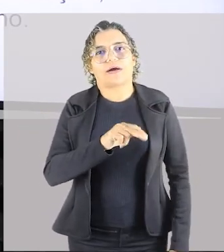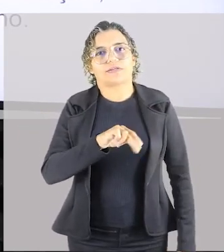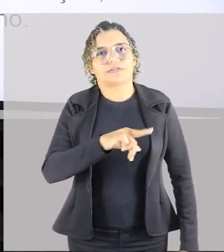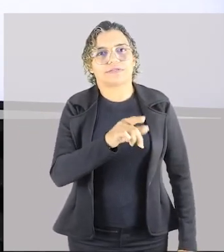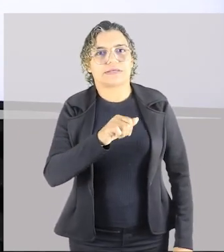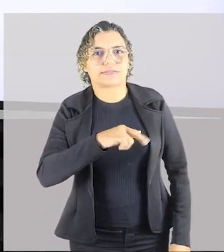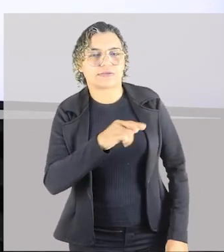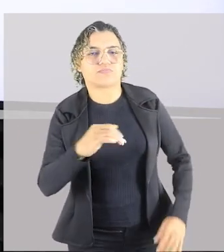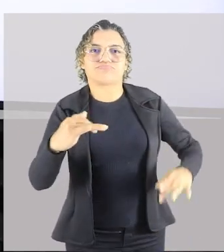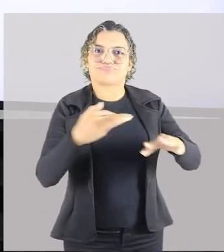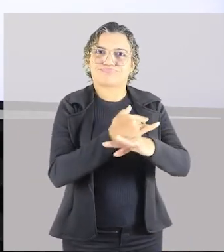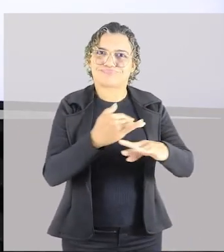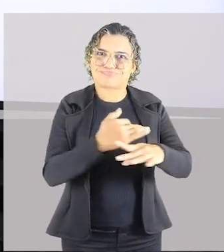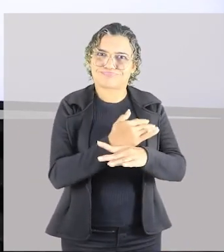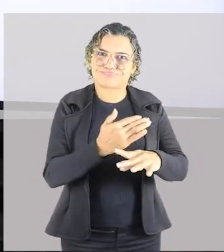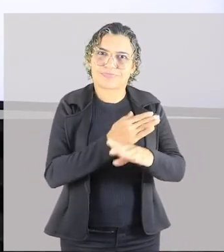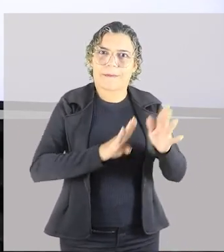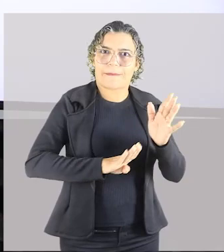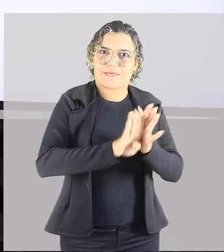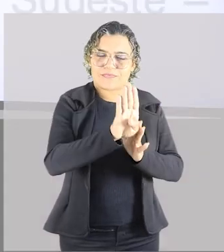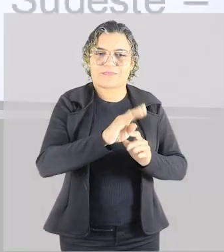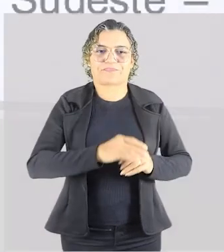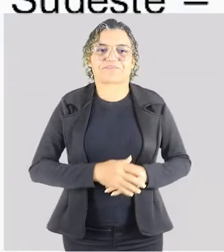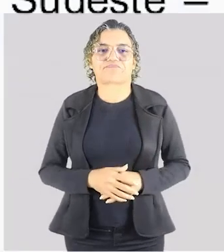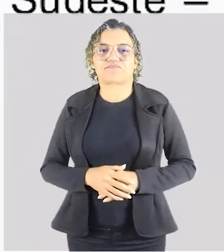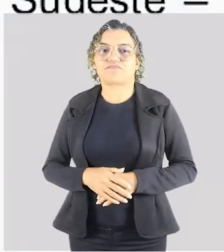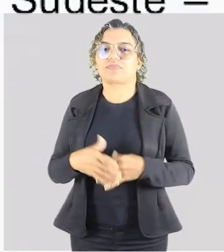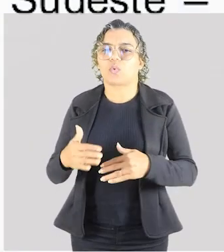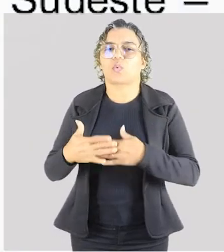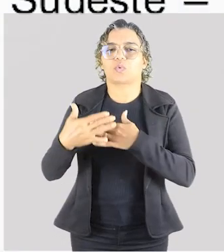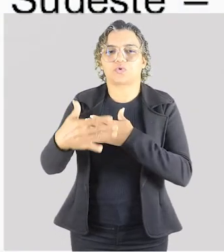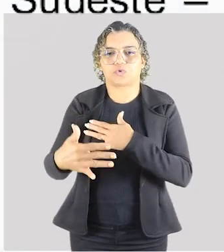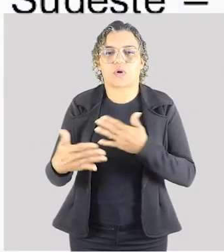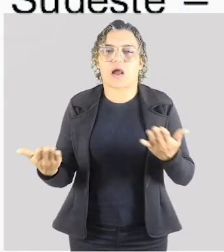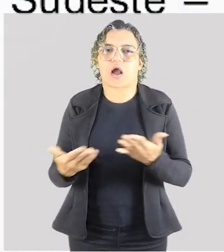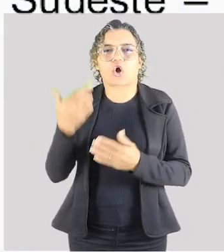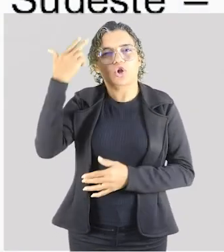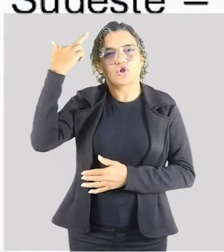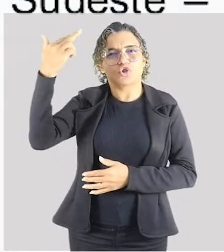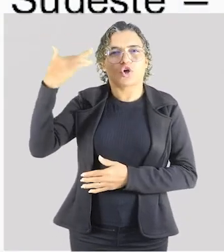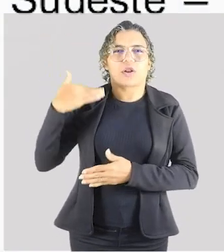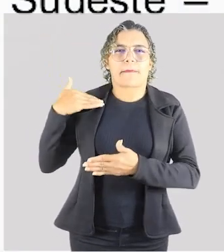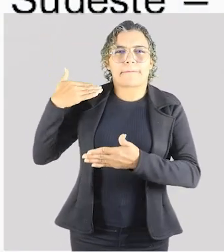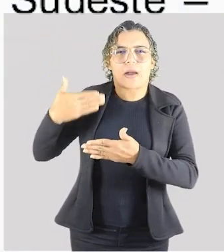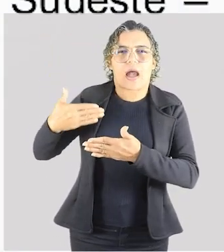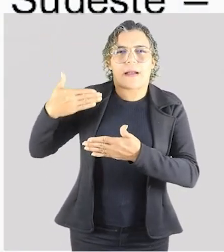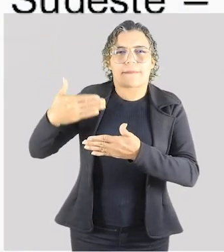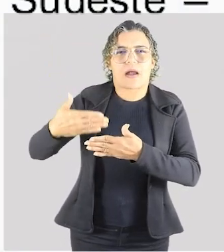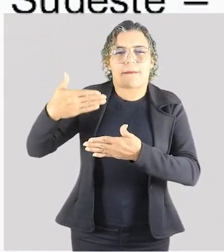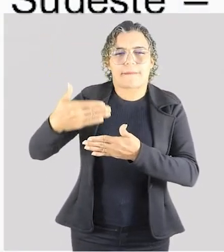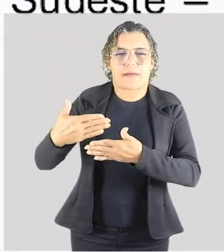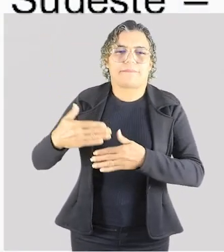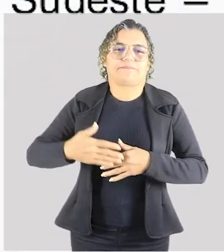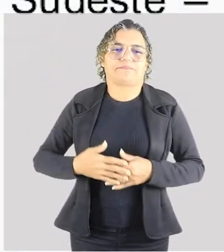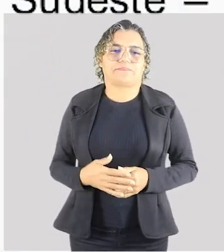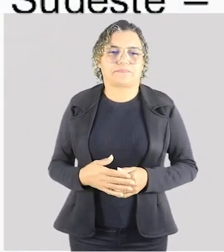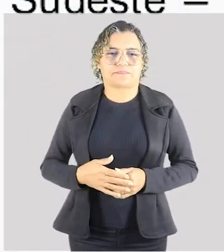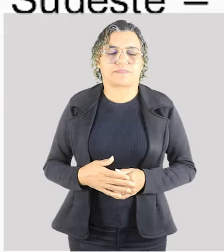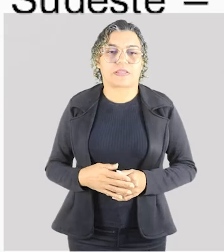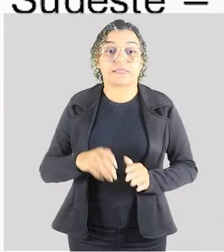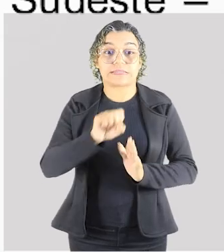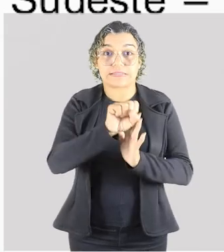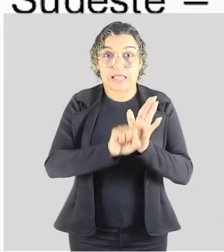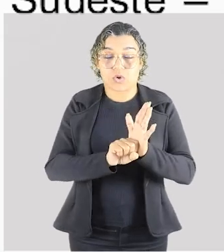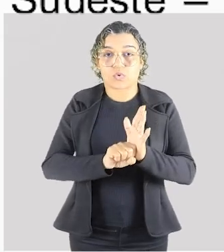evoluir. Continuando, vamos fazer agora um traçado histórico da nossa urbanização. Rápida, tá? No